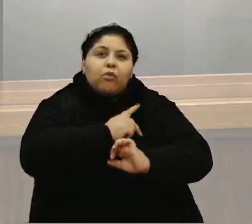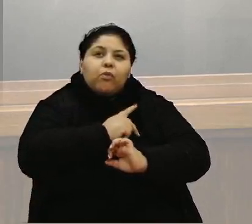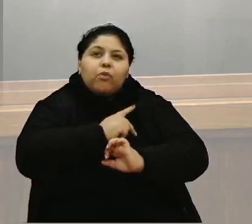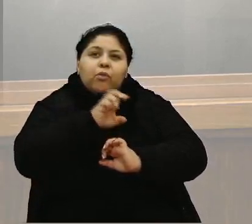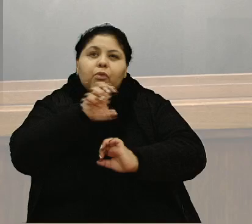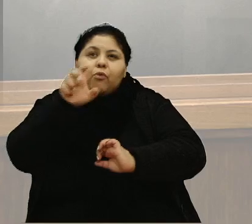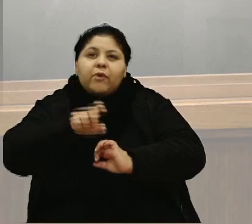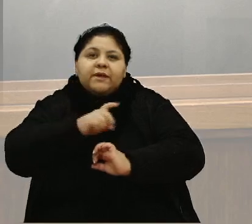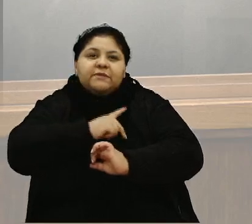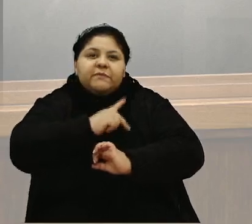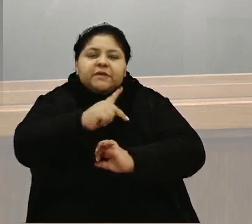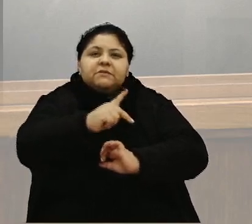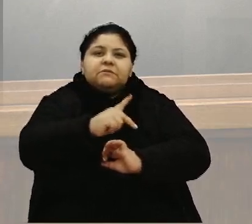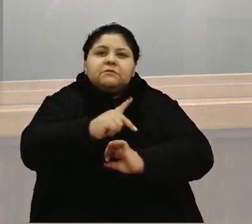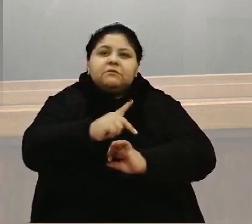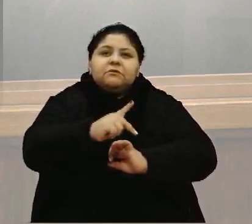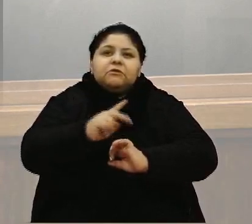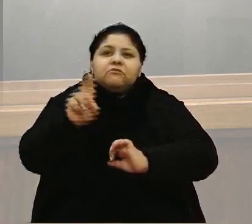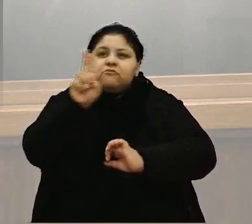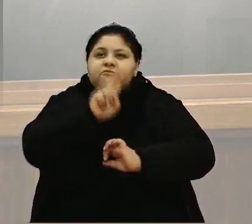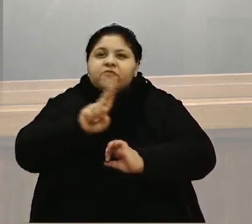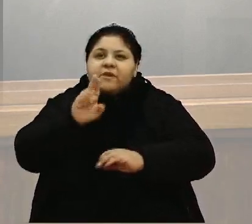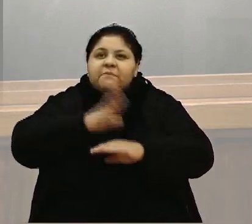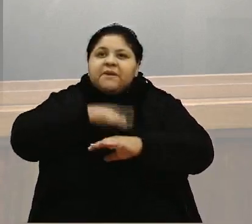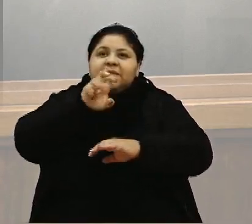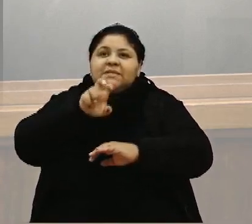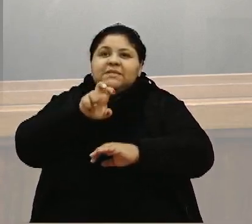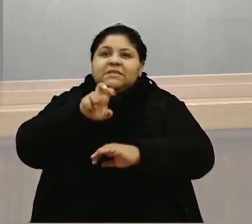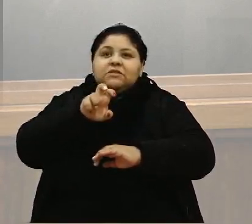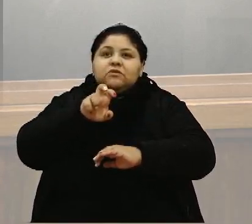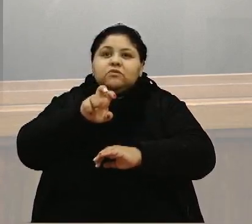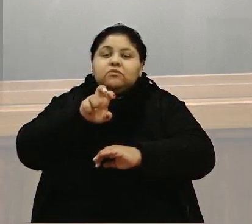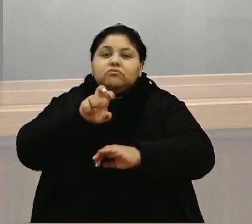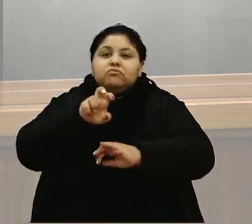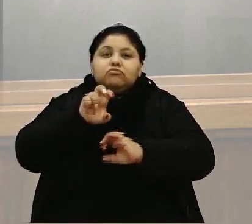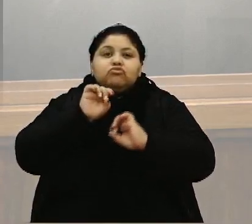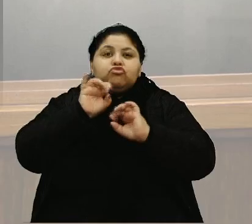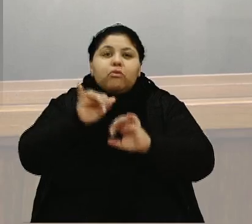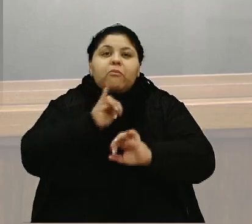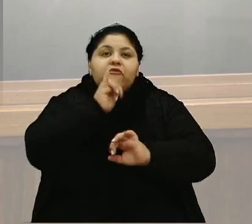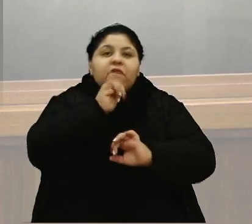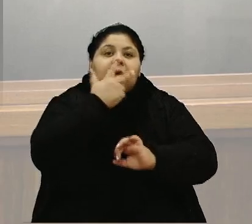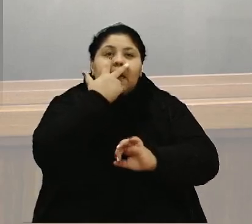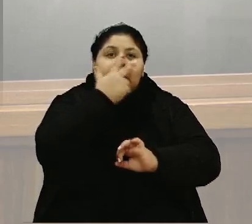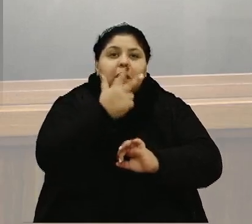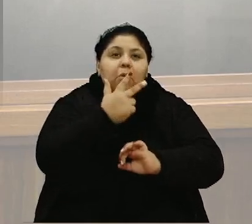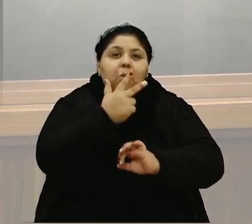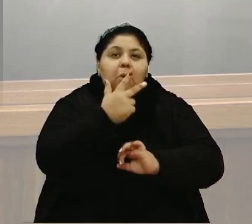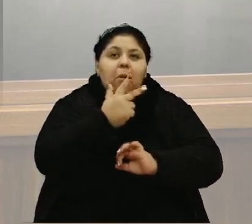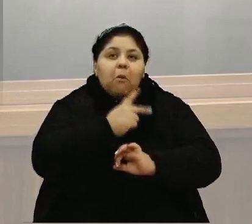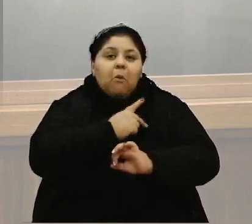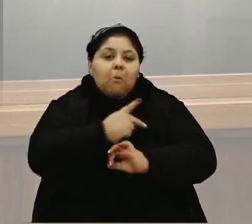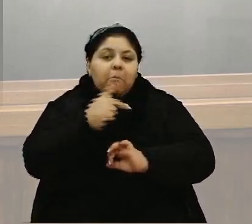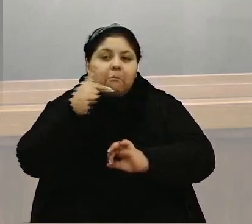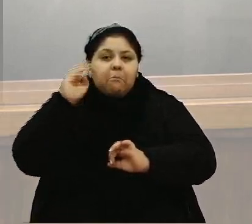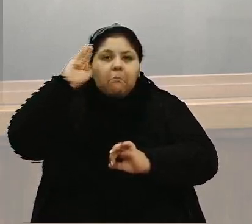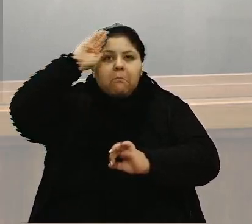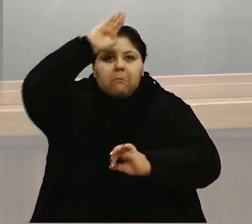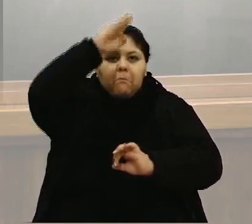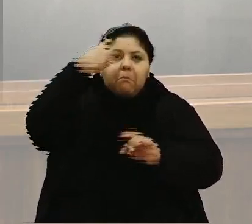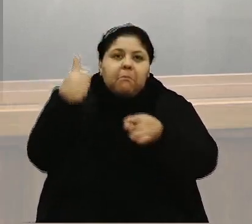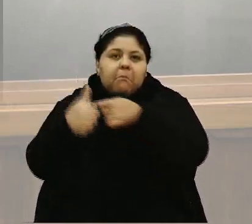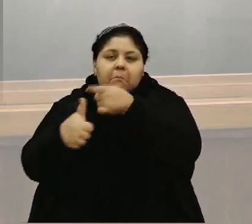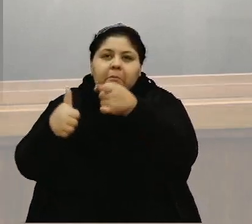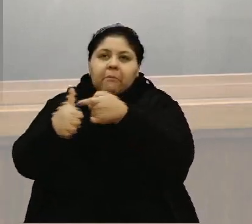usar mais do que 5 minutos para falar só as falas dele. Então eu separei só algumas coisas. Primeiro, ele